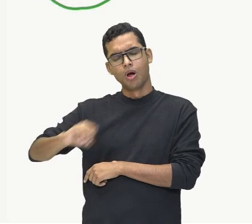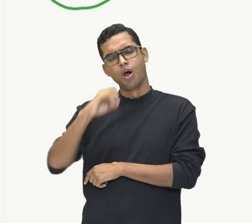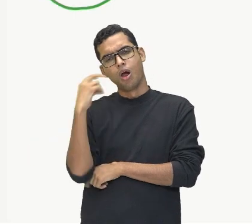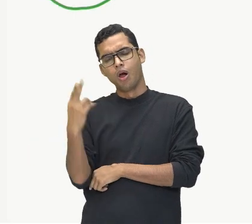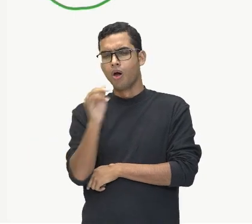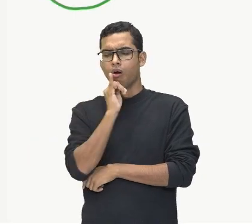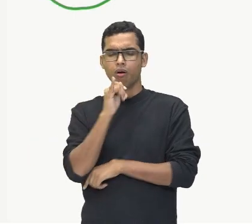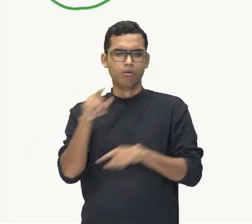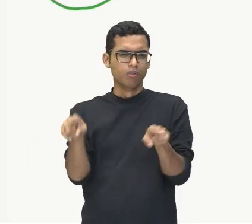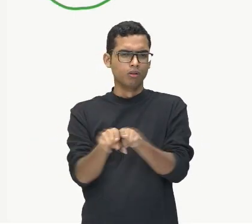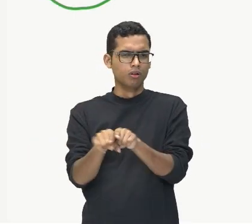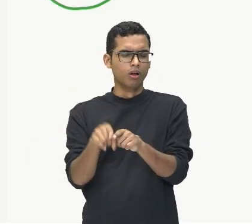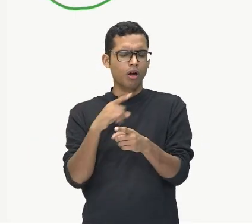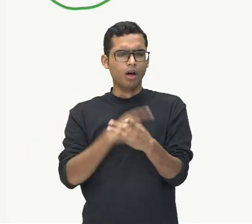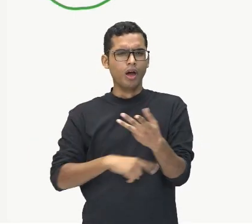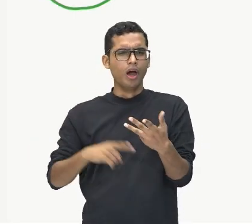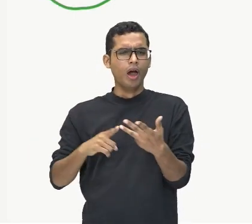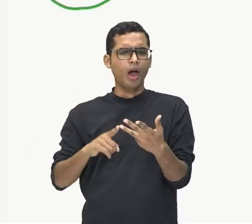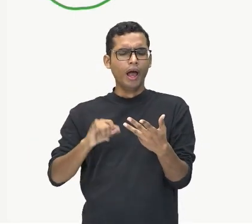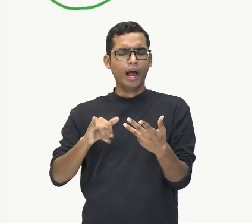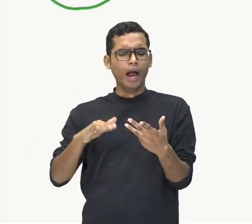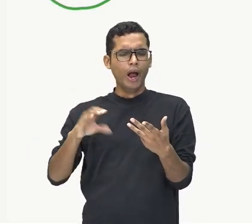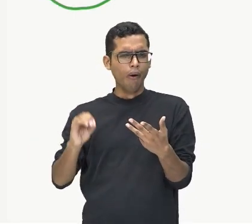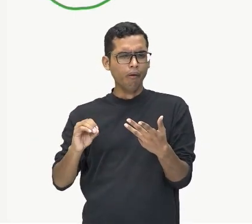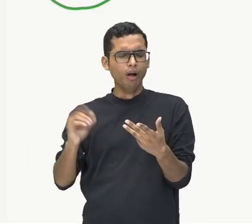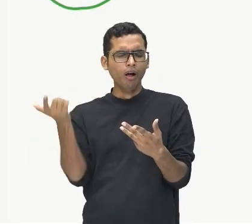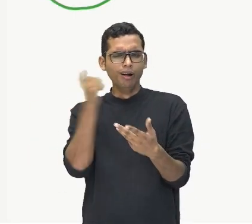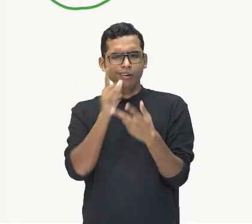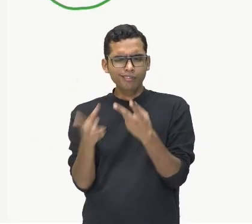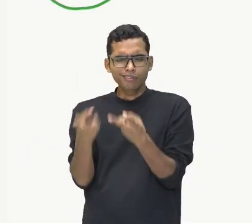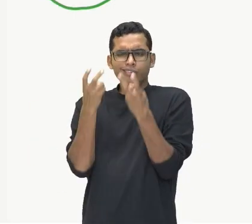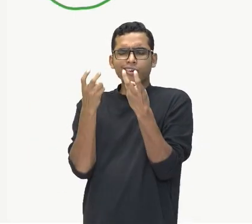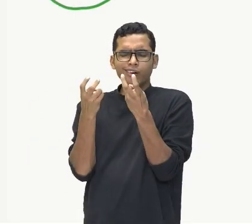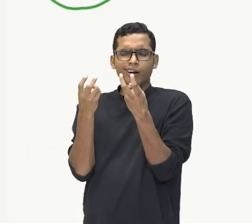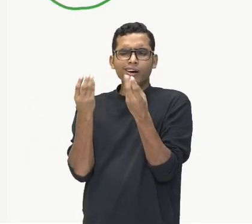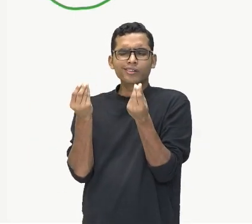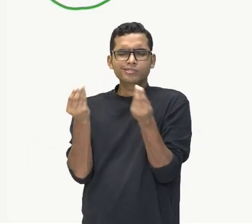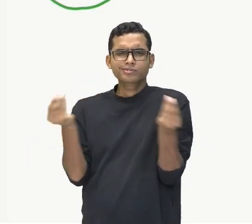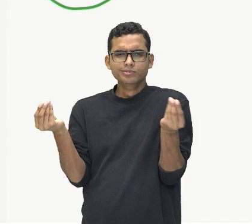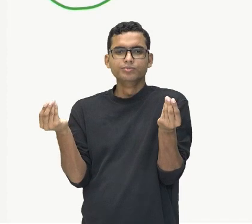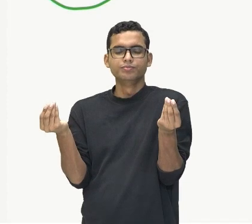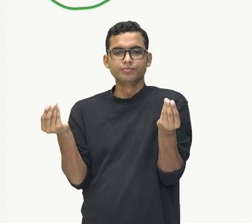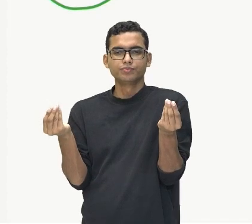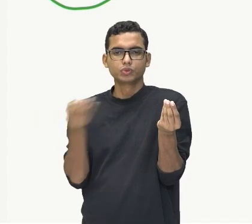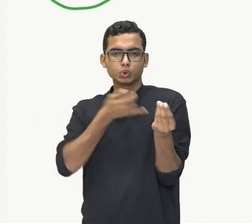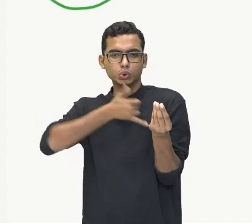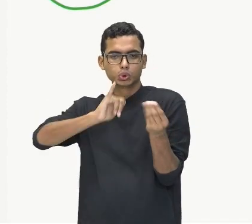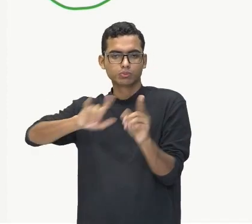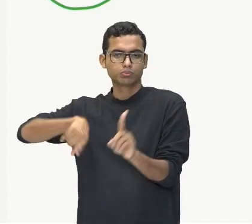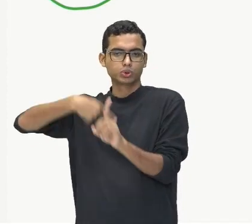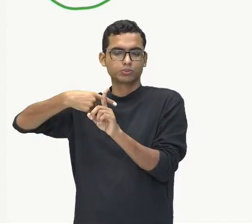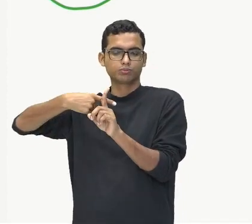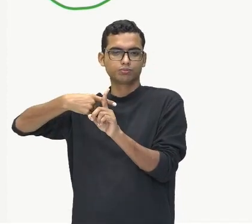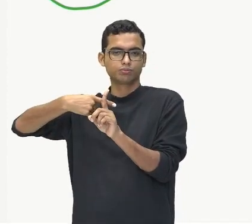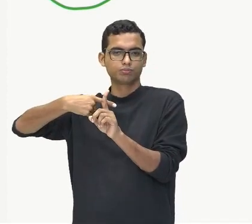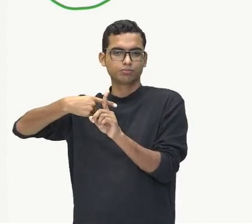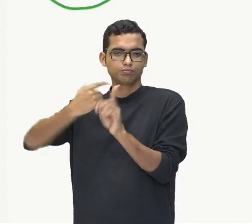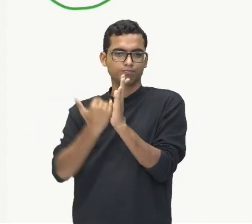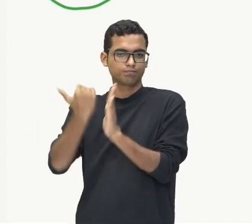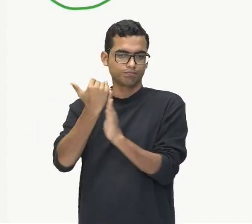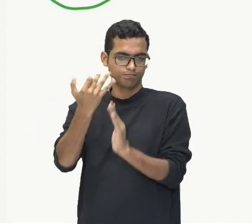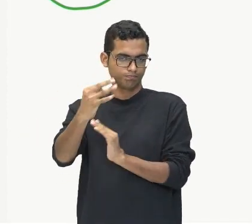a terminação ico para identificar a maior carga. Tudo bem? E